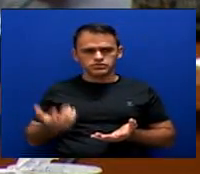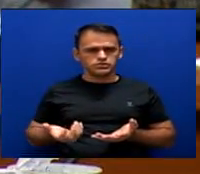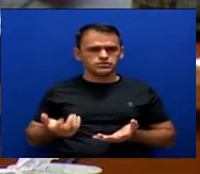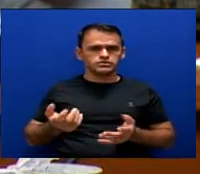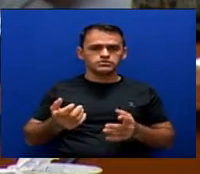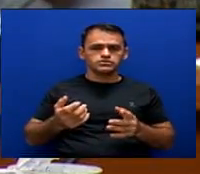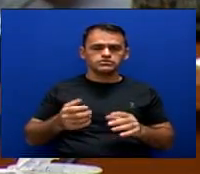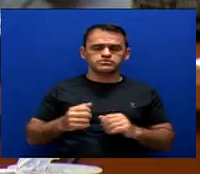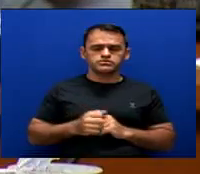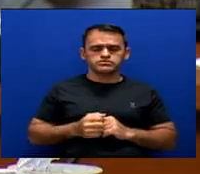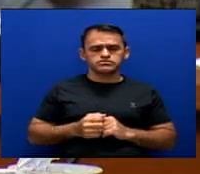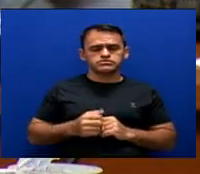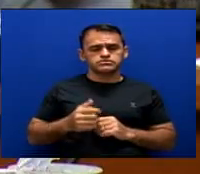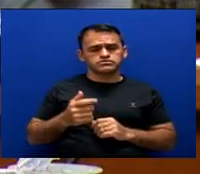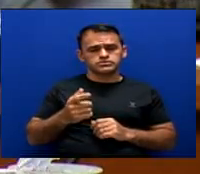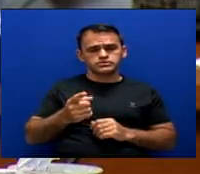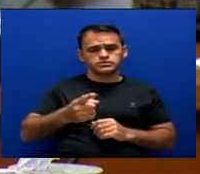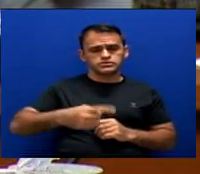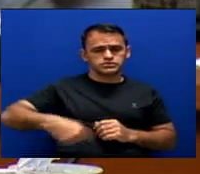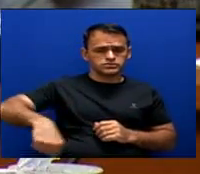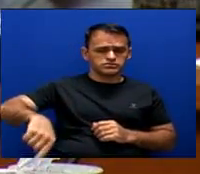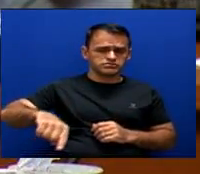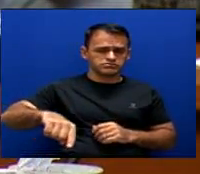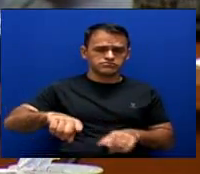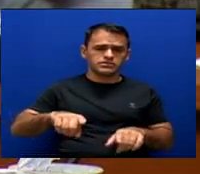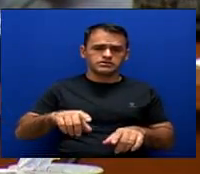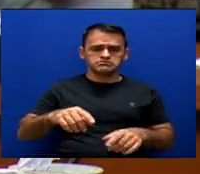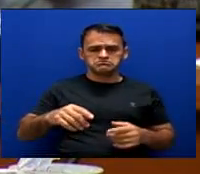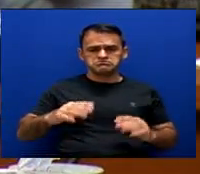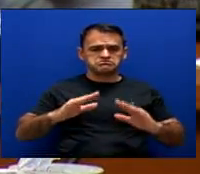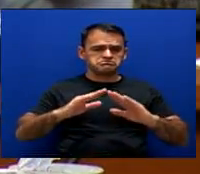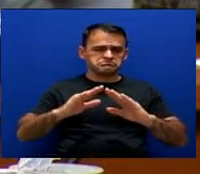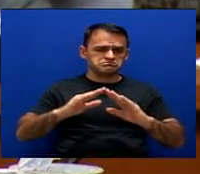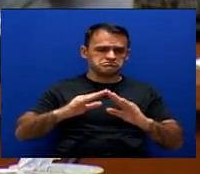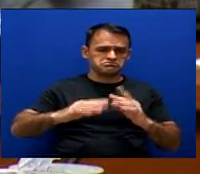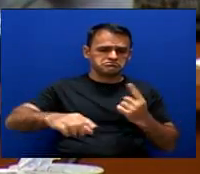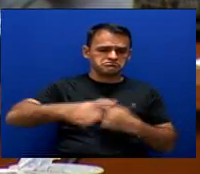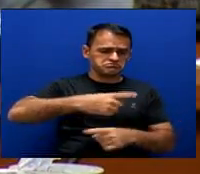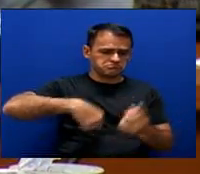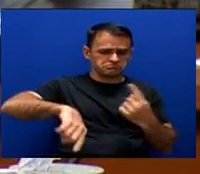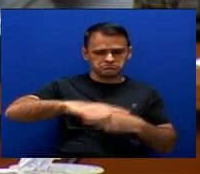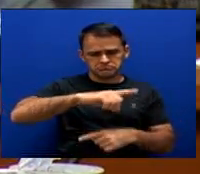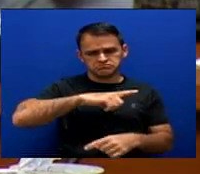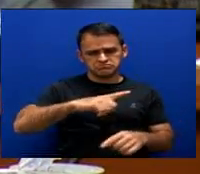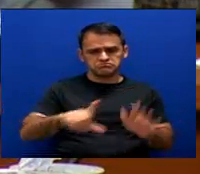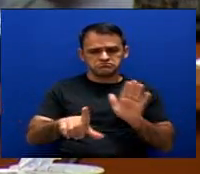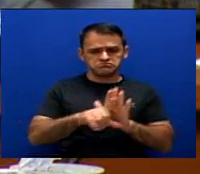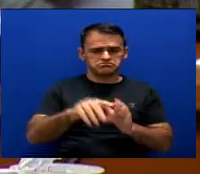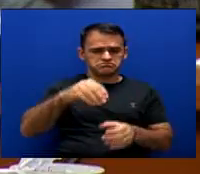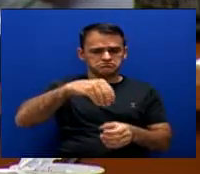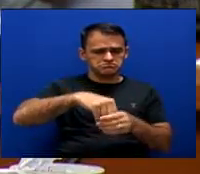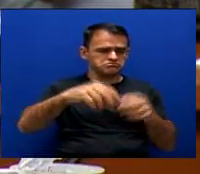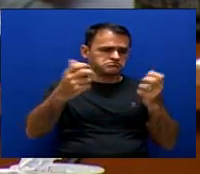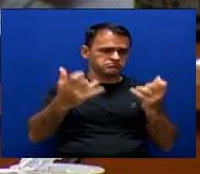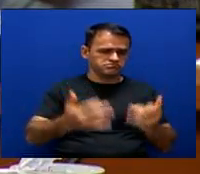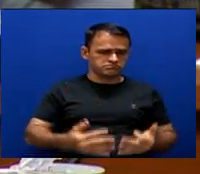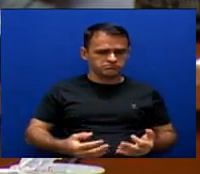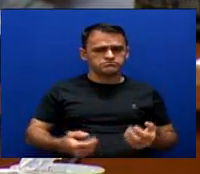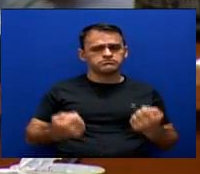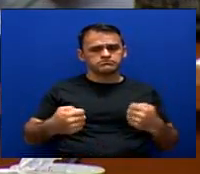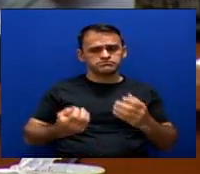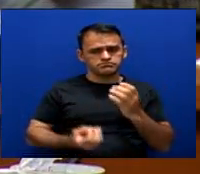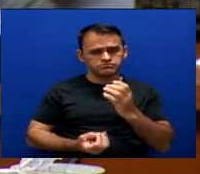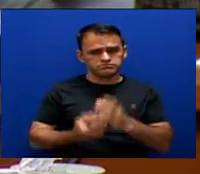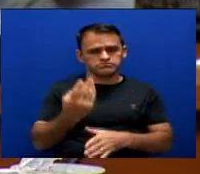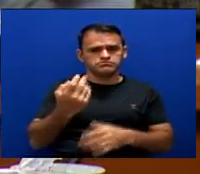dos moderados a gente não fala de centro de convivência que é uma coisa que está na legislação e é uma coisa que a gente precisa implementar